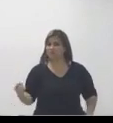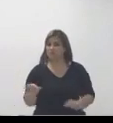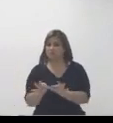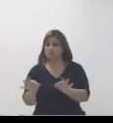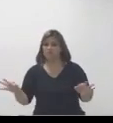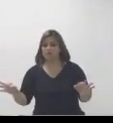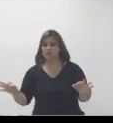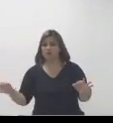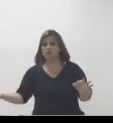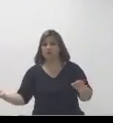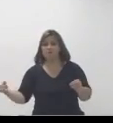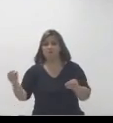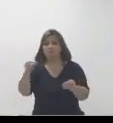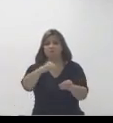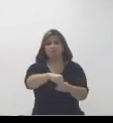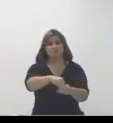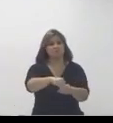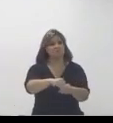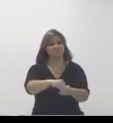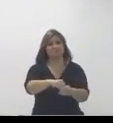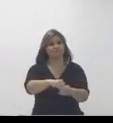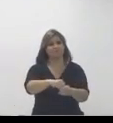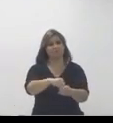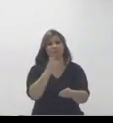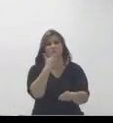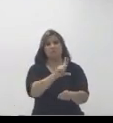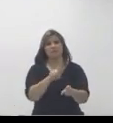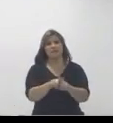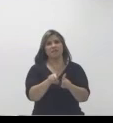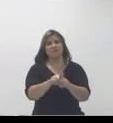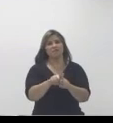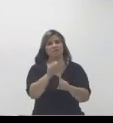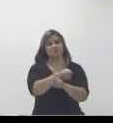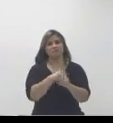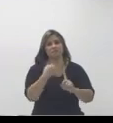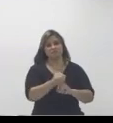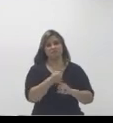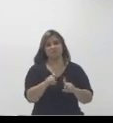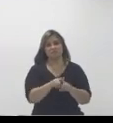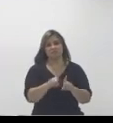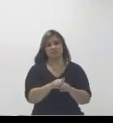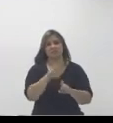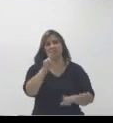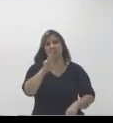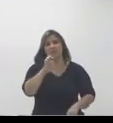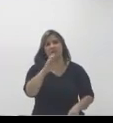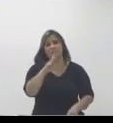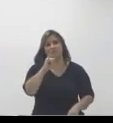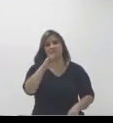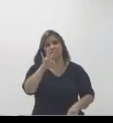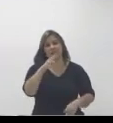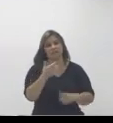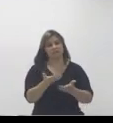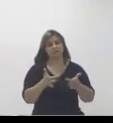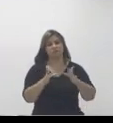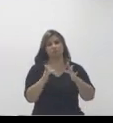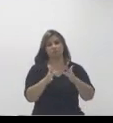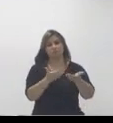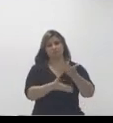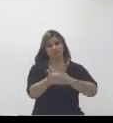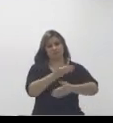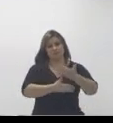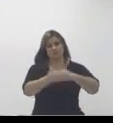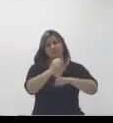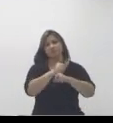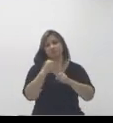dinâmica elas não são instrumentos não são dispositivos de reintegração social de reabilitação psicossocial é por isso